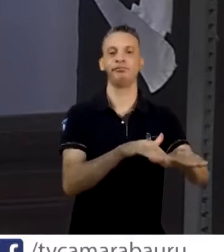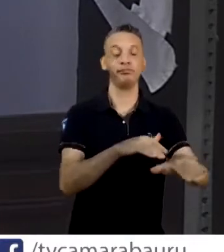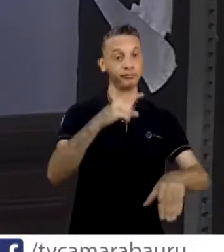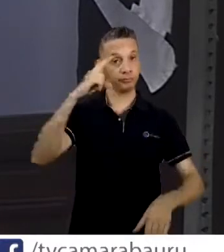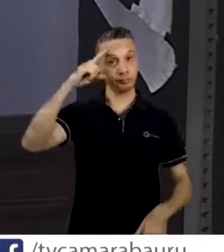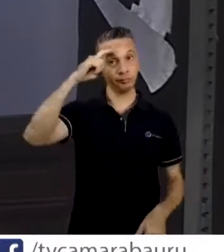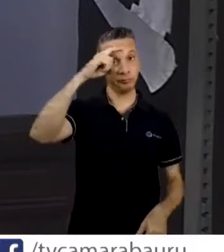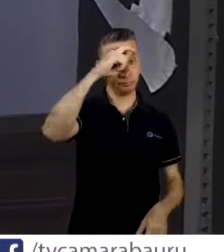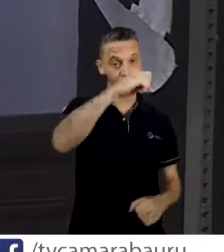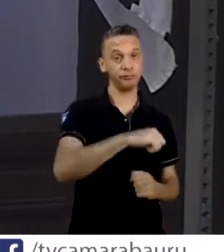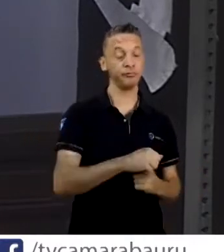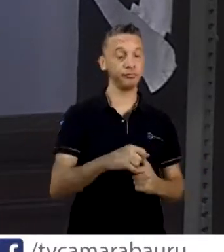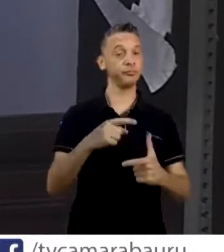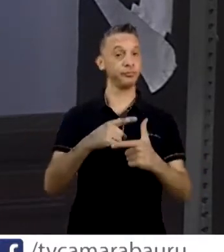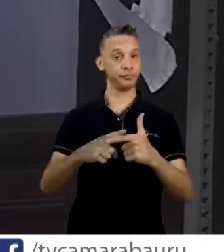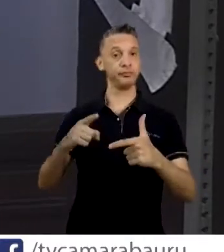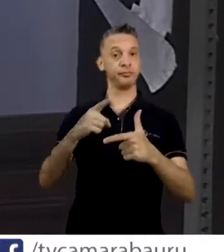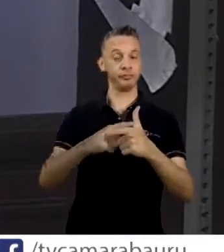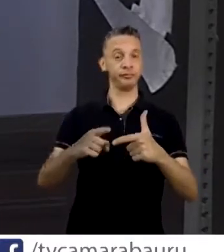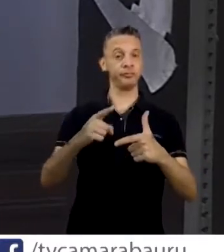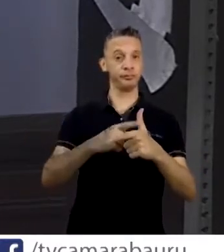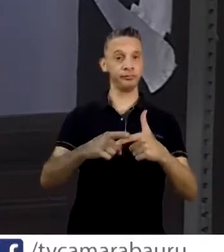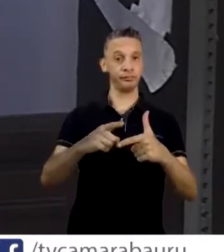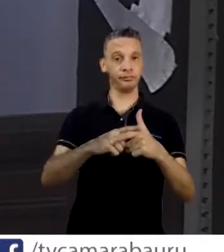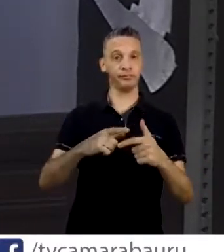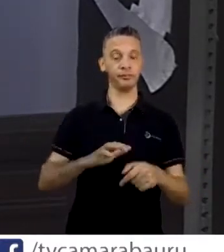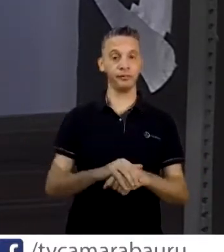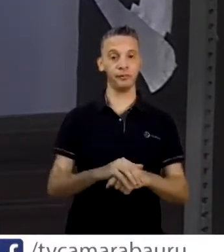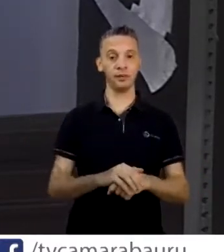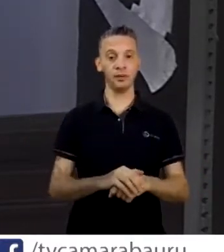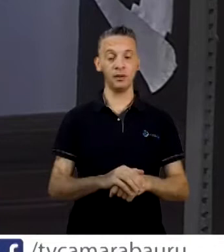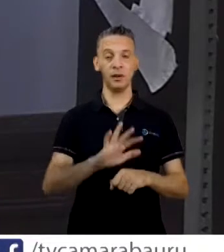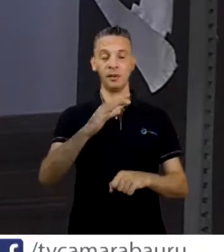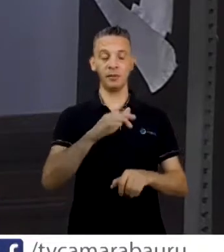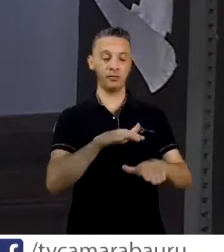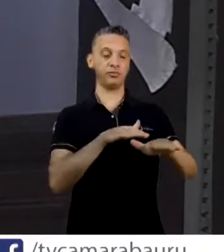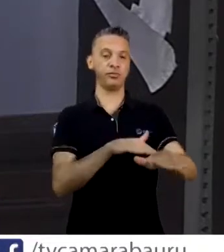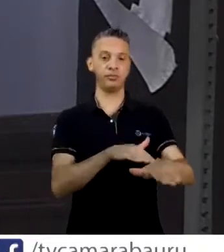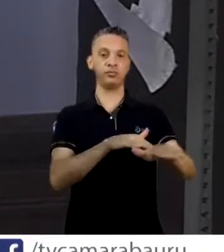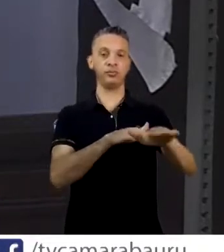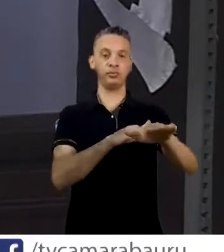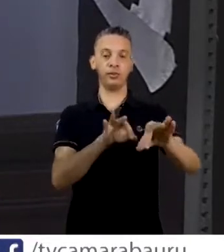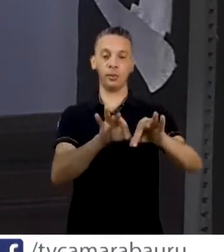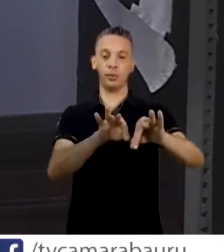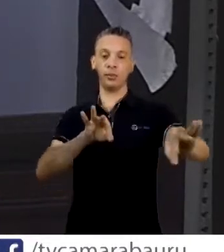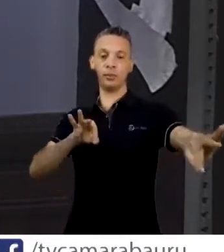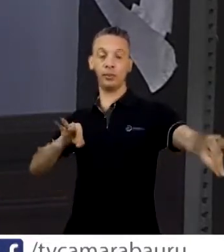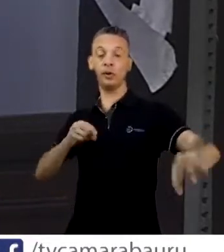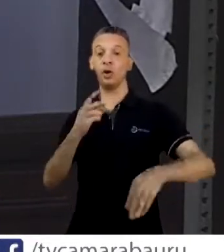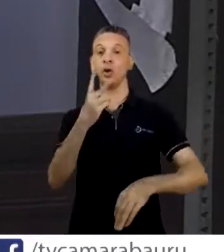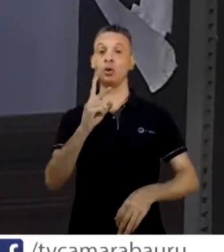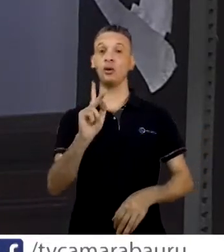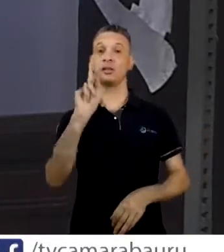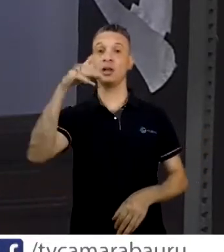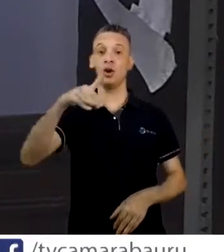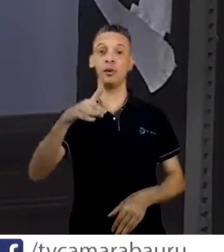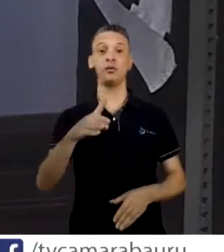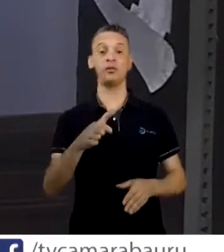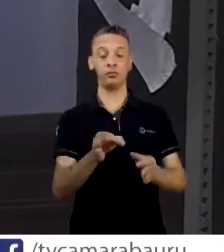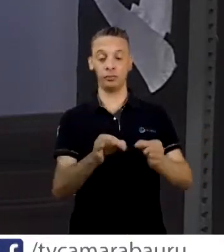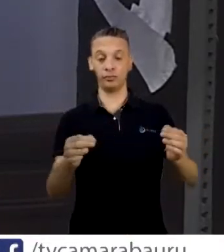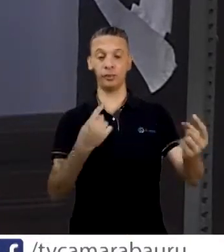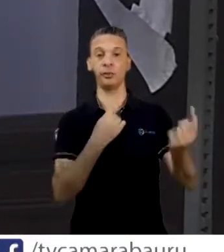tendo engarrafamento mais ou menos em torno de 2 quilômetros, se não me engano. Então, eu creio que nós temos que